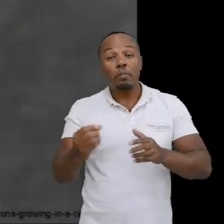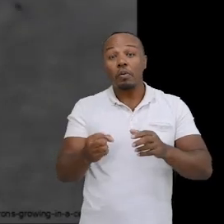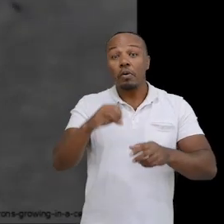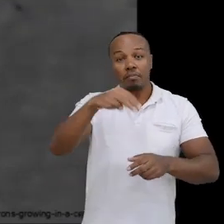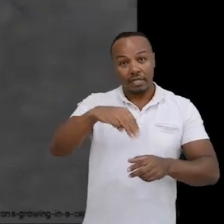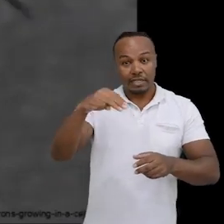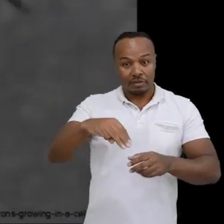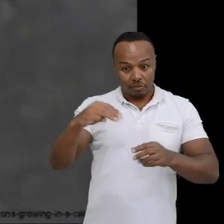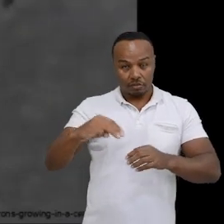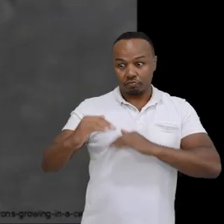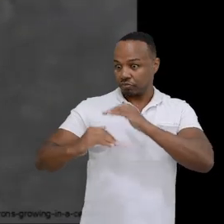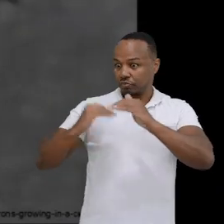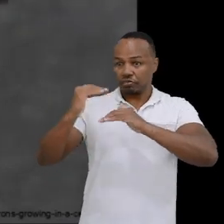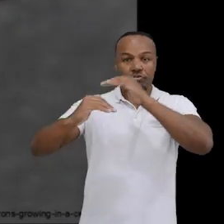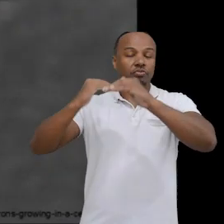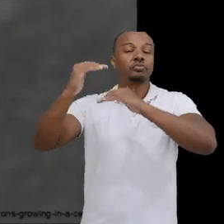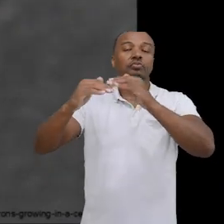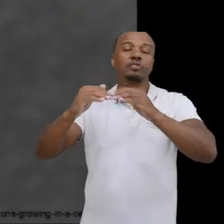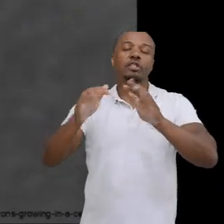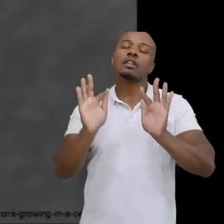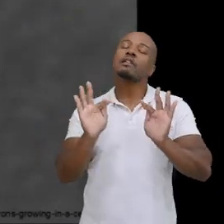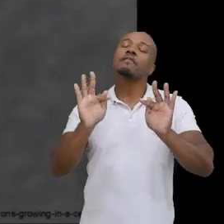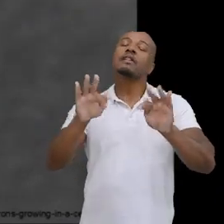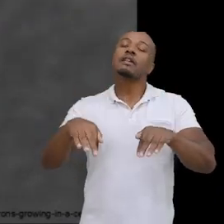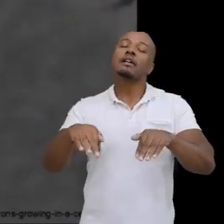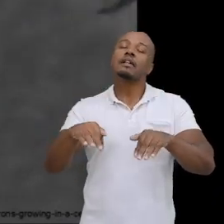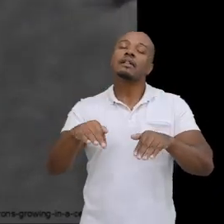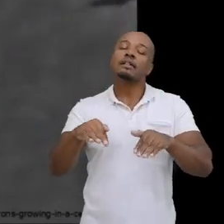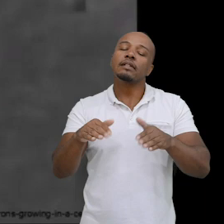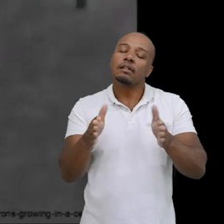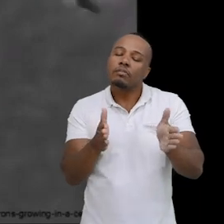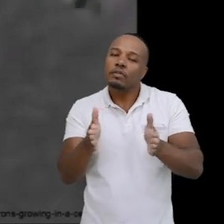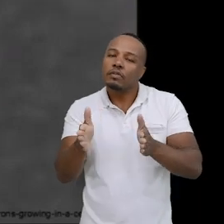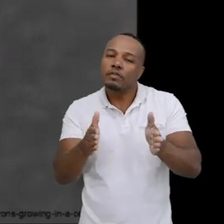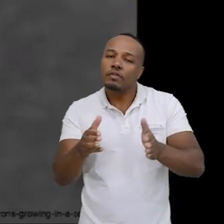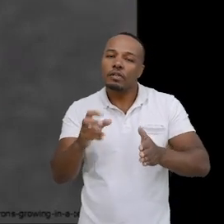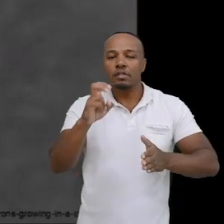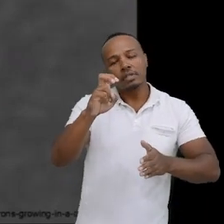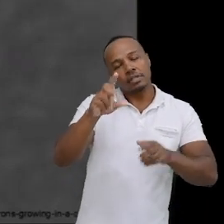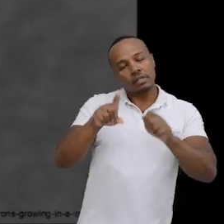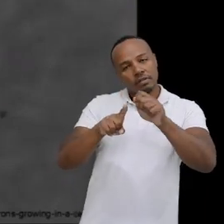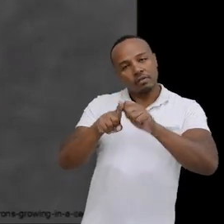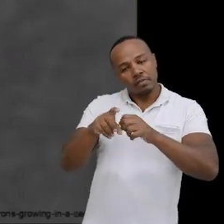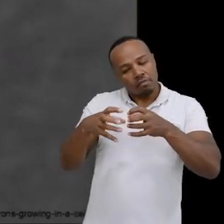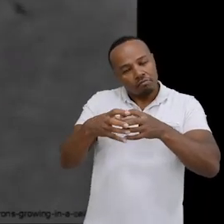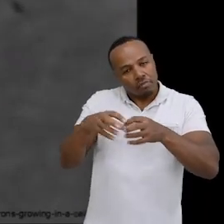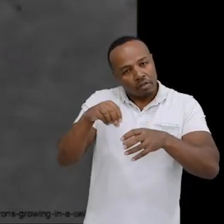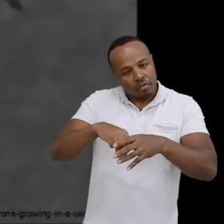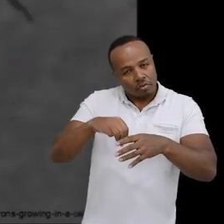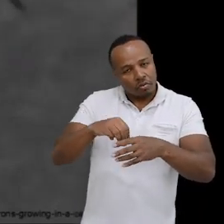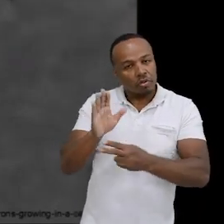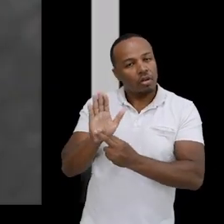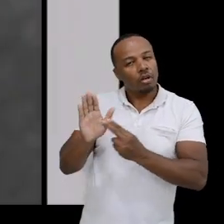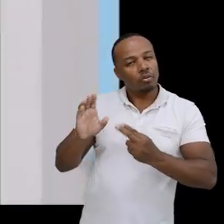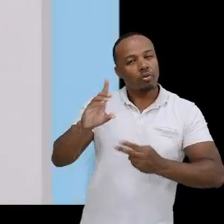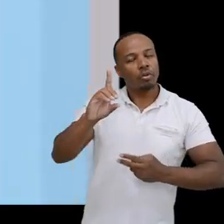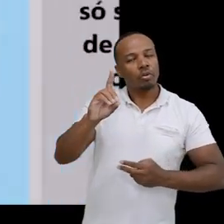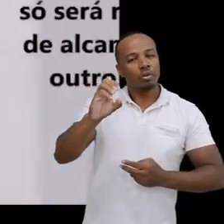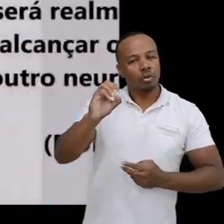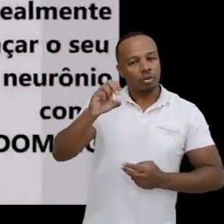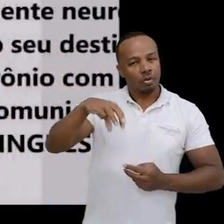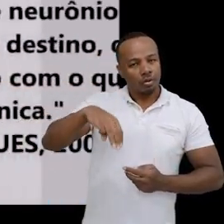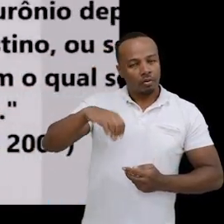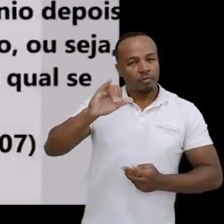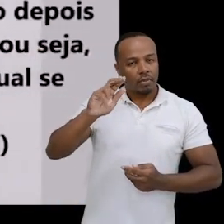da intensidade do trabalho nessa fase, e termina por volta dos 5 meses intraútero. Domingues nos diz que